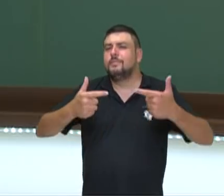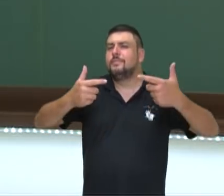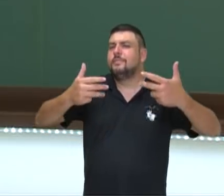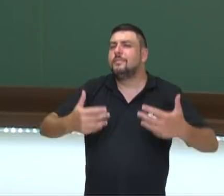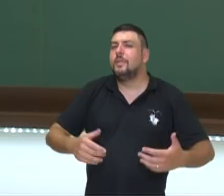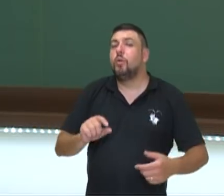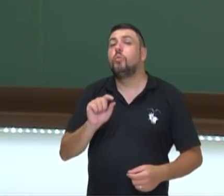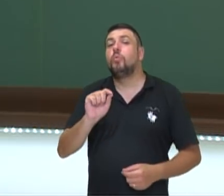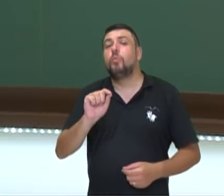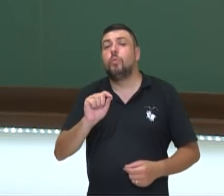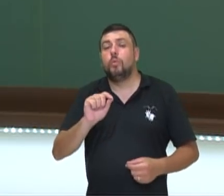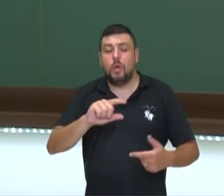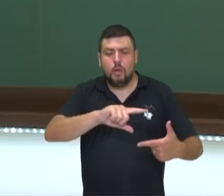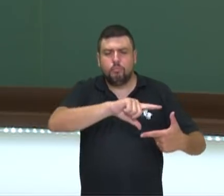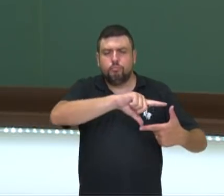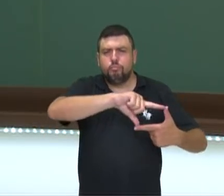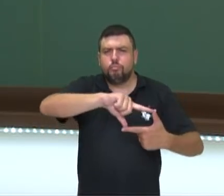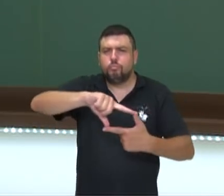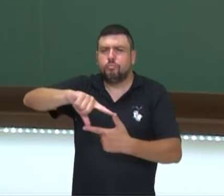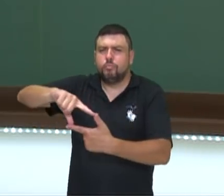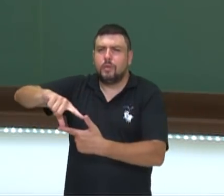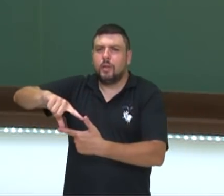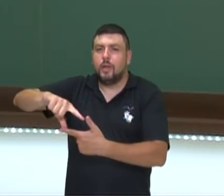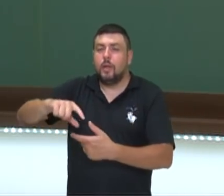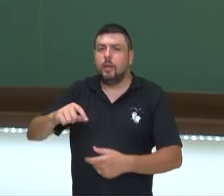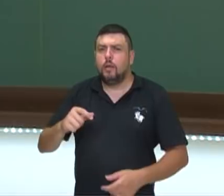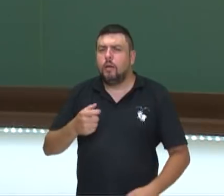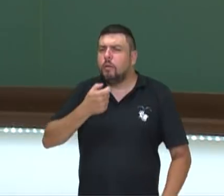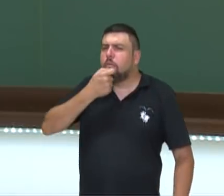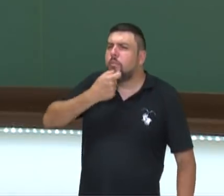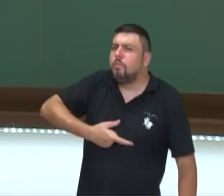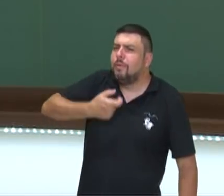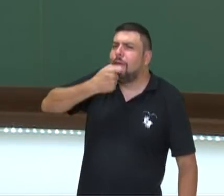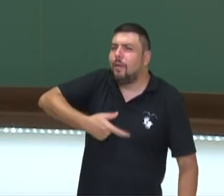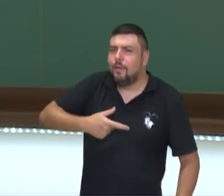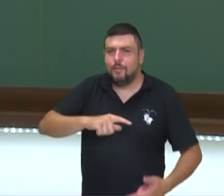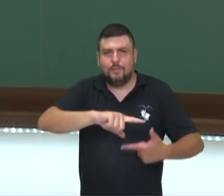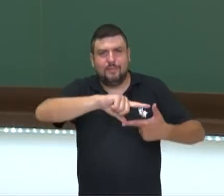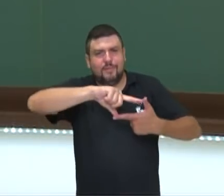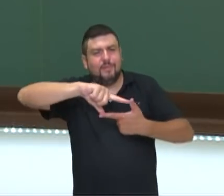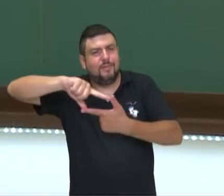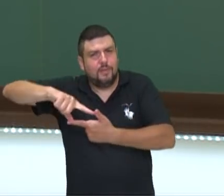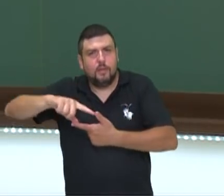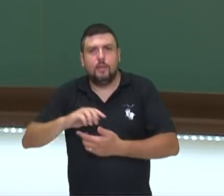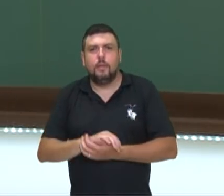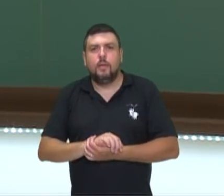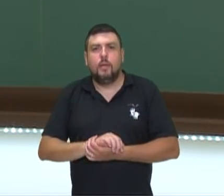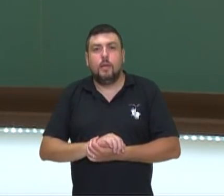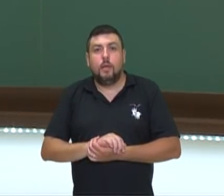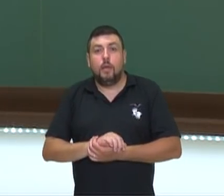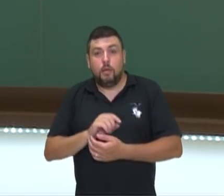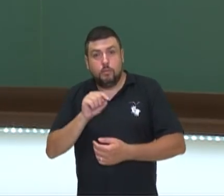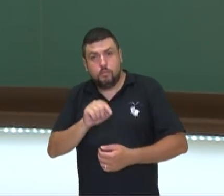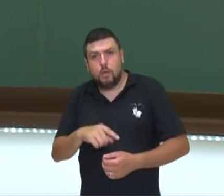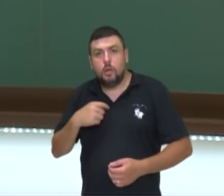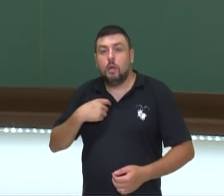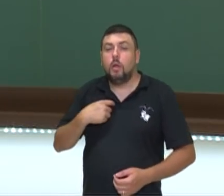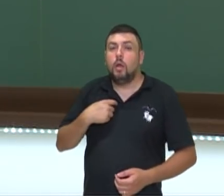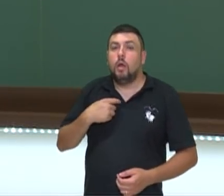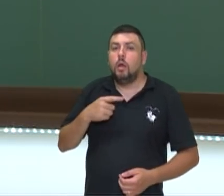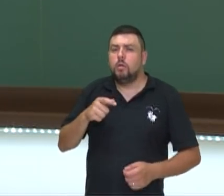ou seja, através das comic strips, que são as tirinhas, né, nós iremos então